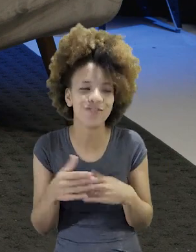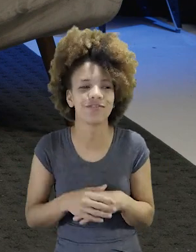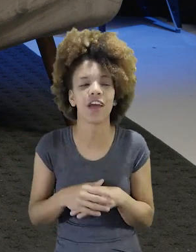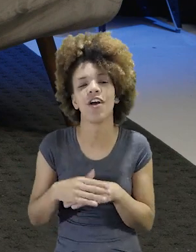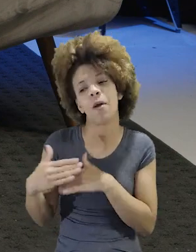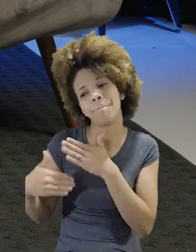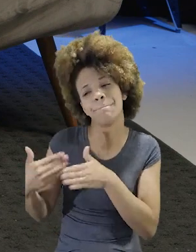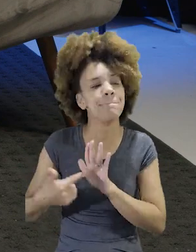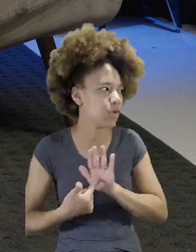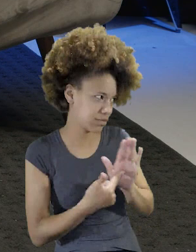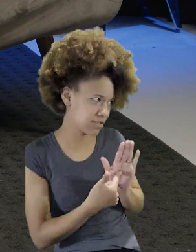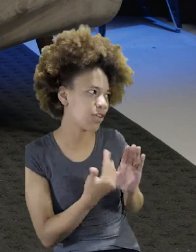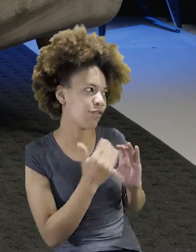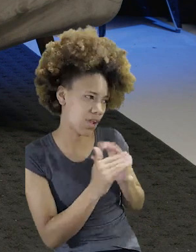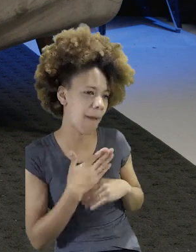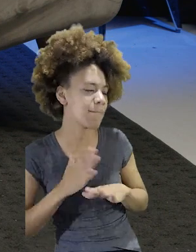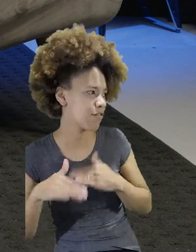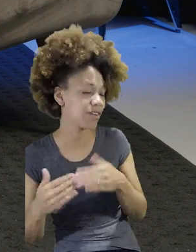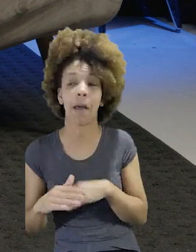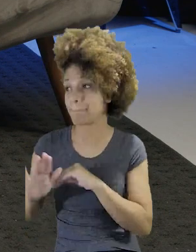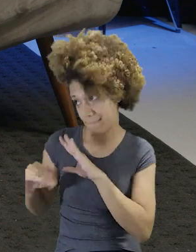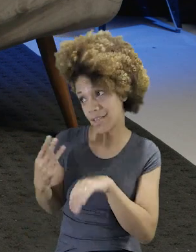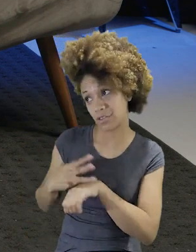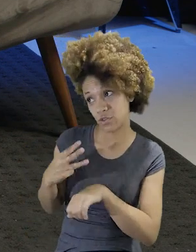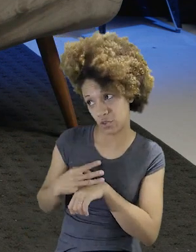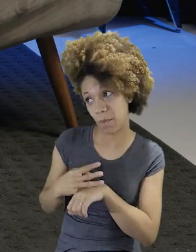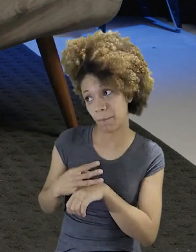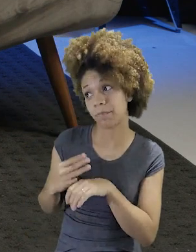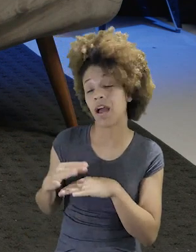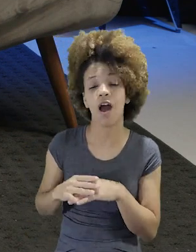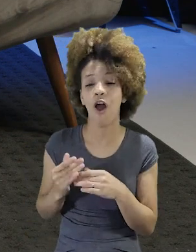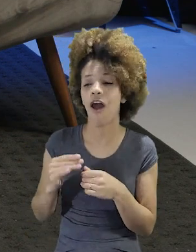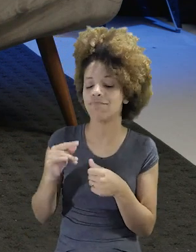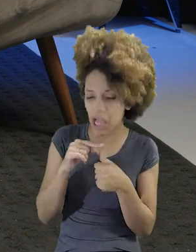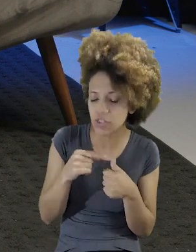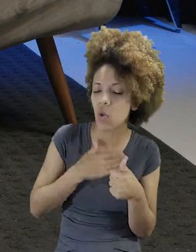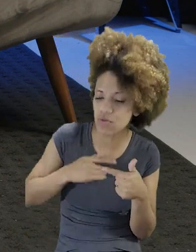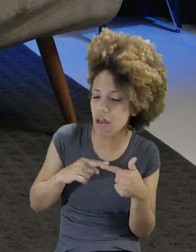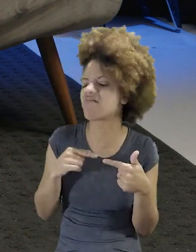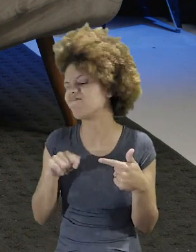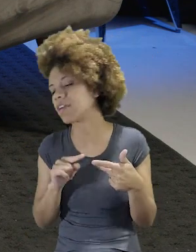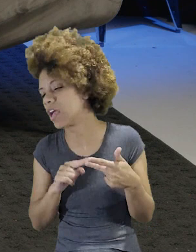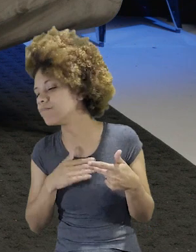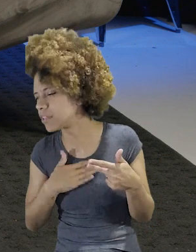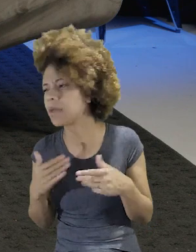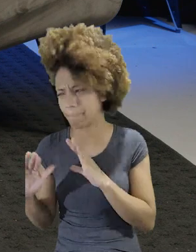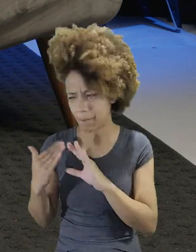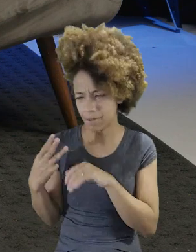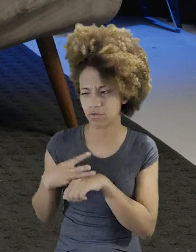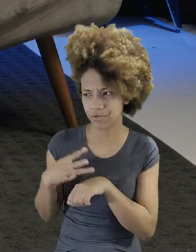ouvir o rap a partir de hoje e eu vou aos poucos te mostrando a minha evolução me manda aí no Zap achei engraçado